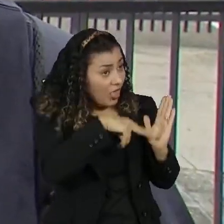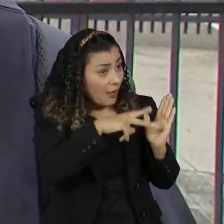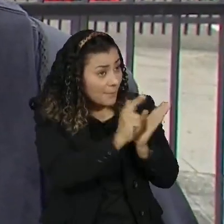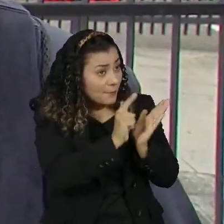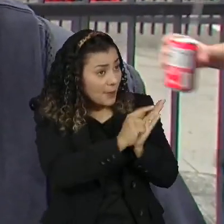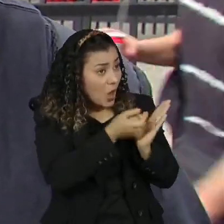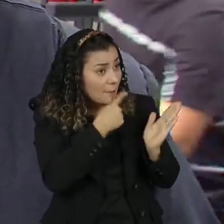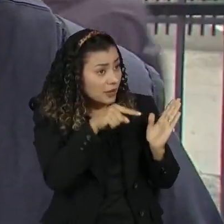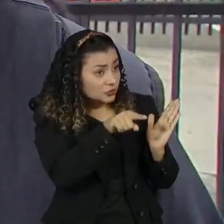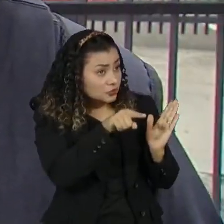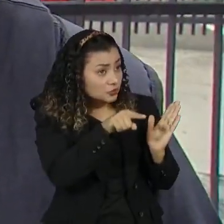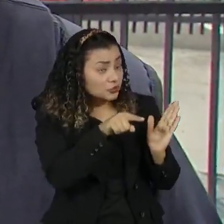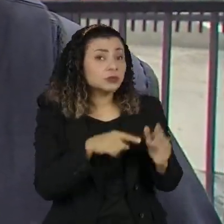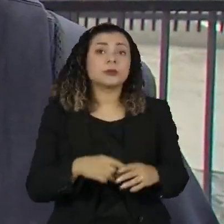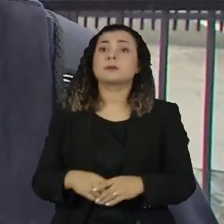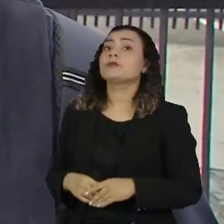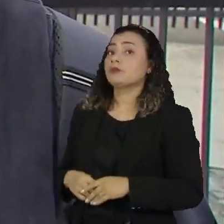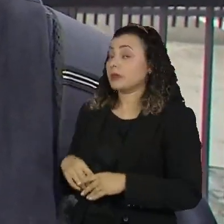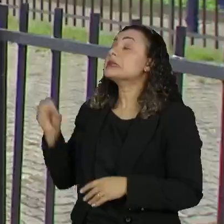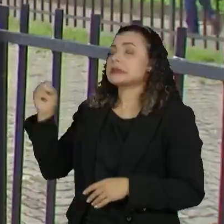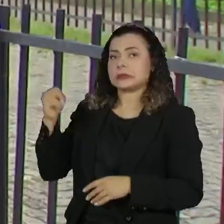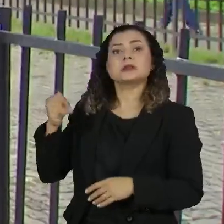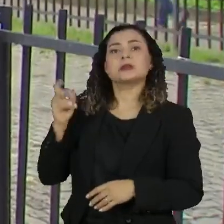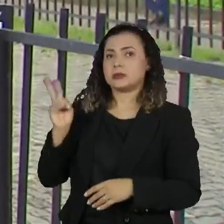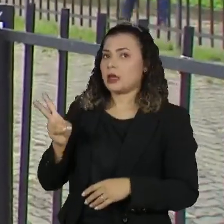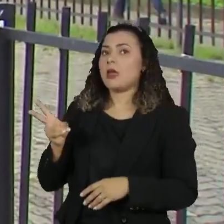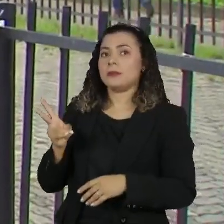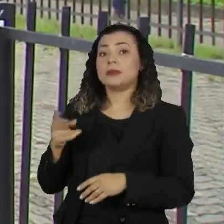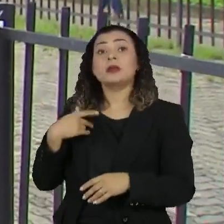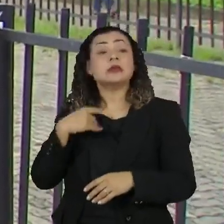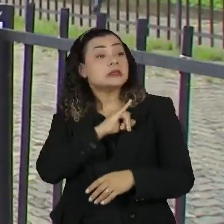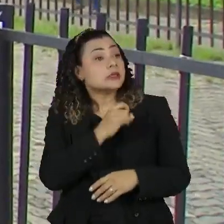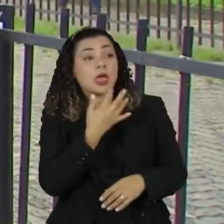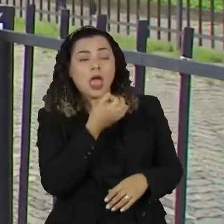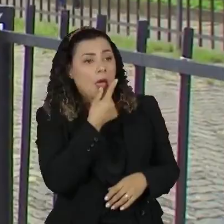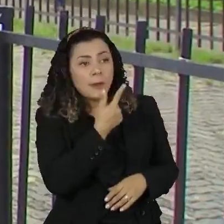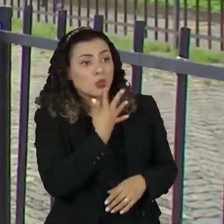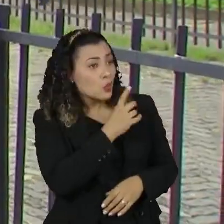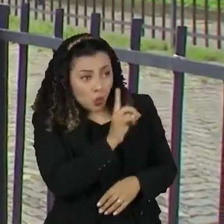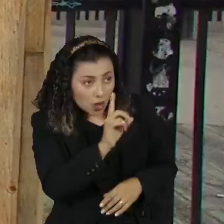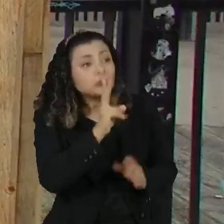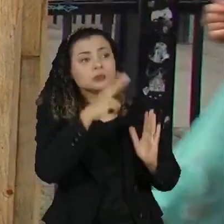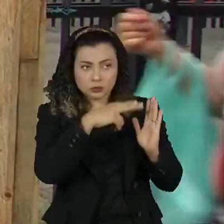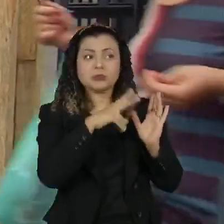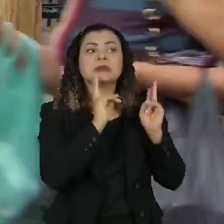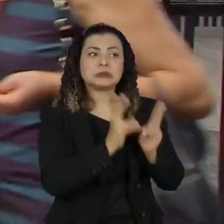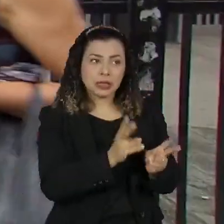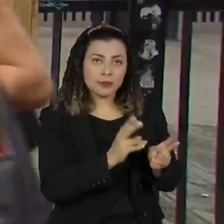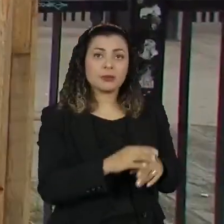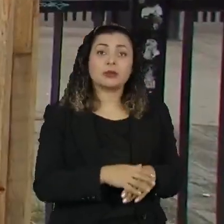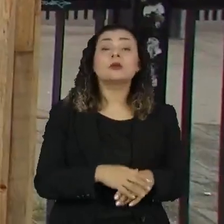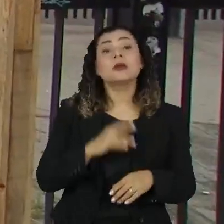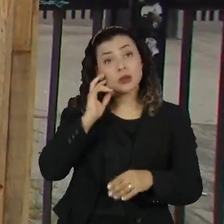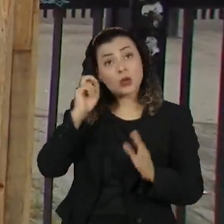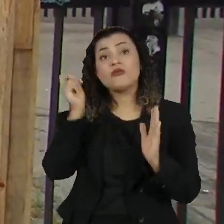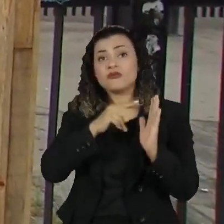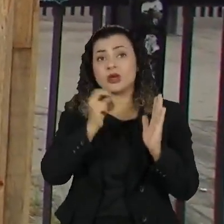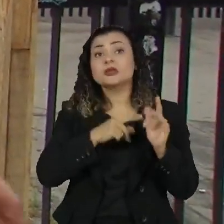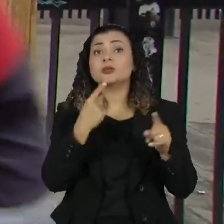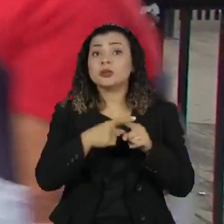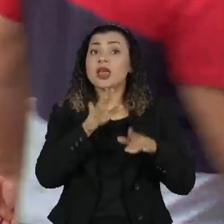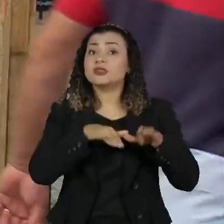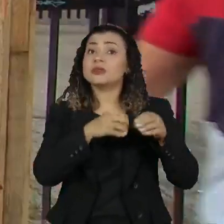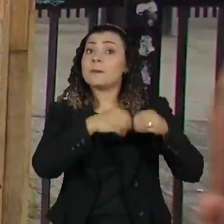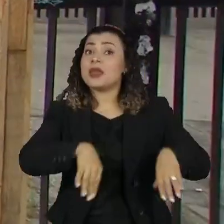de remédio? Normalmente sim. Se é um remédio que eu desconheço, eu costumo ler sim. Olha, eu dou uma olhada porque realmente tem